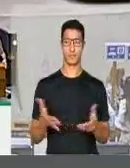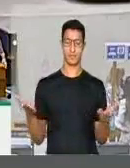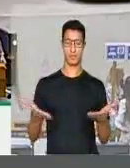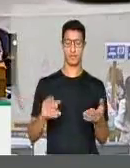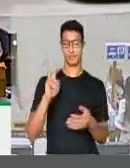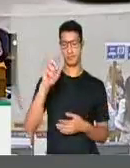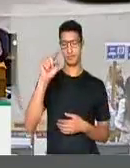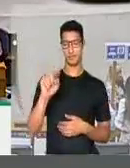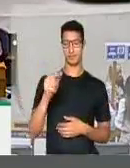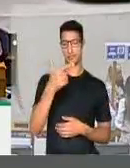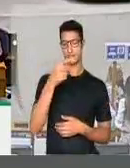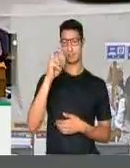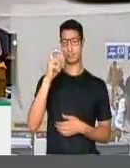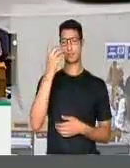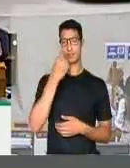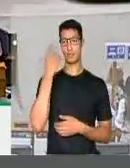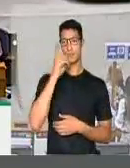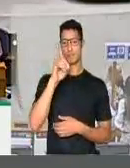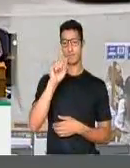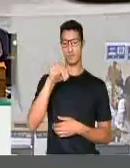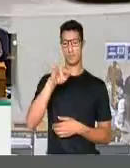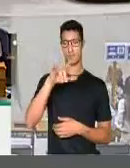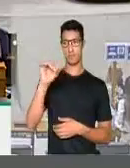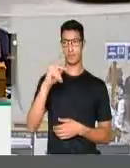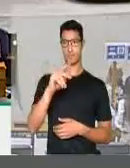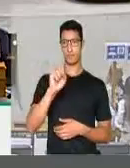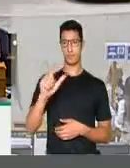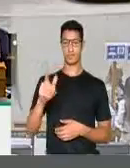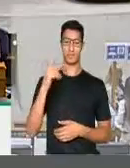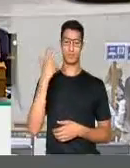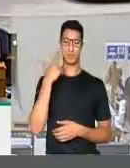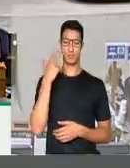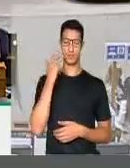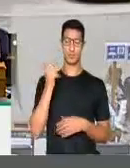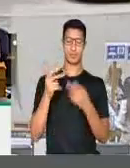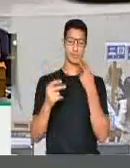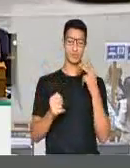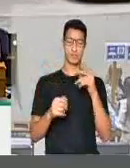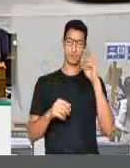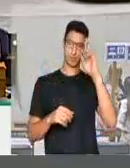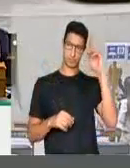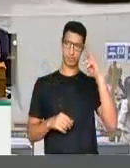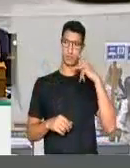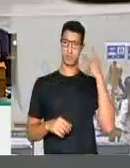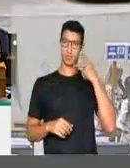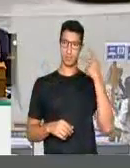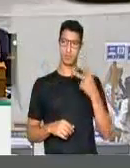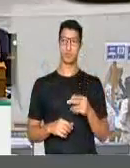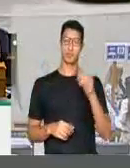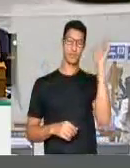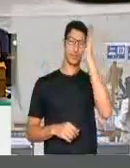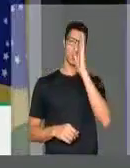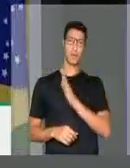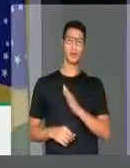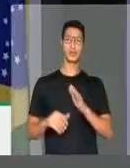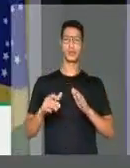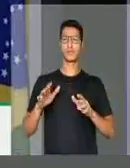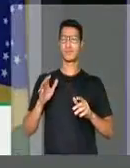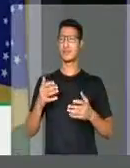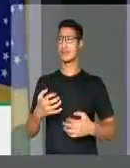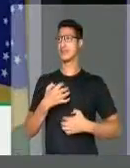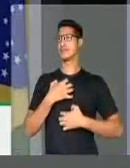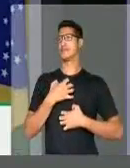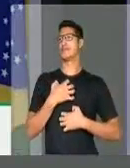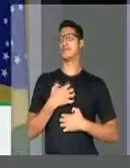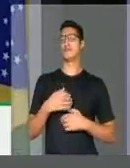Agora são 5h25. O deputado Danilo Forte, do PSB do Ceará, fala pela liderança do partido. O Brasil inteiro está numa